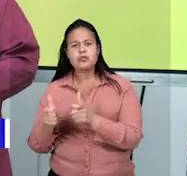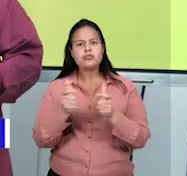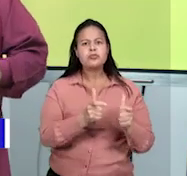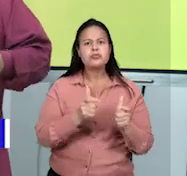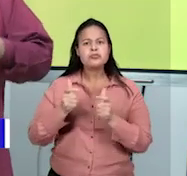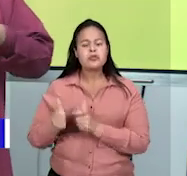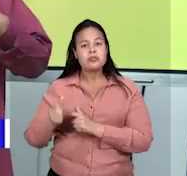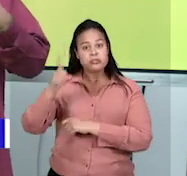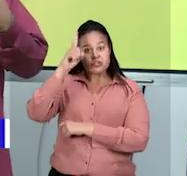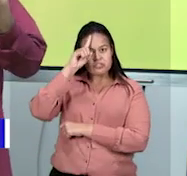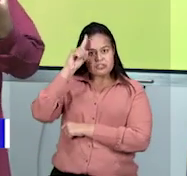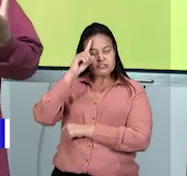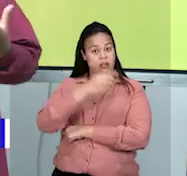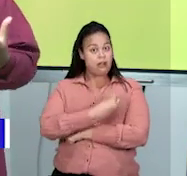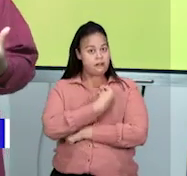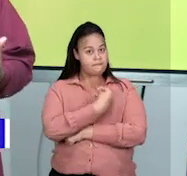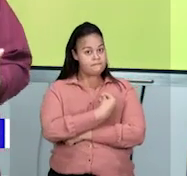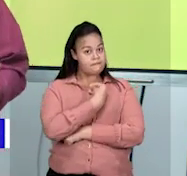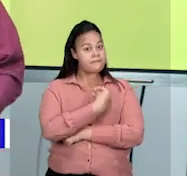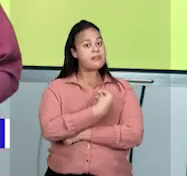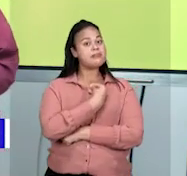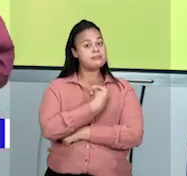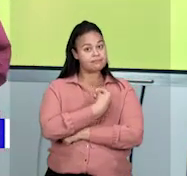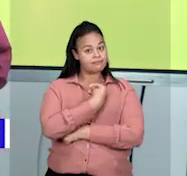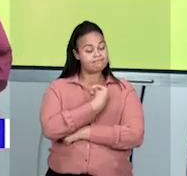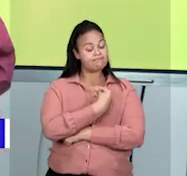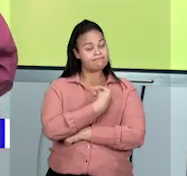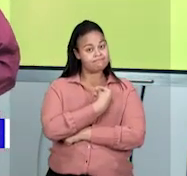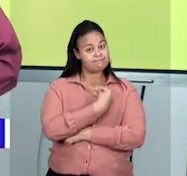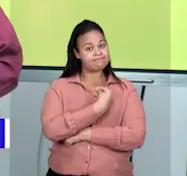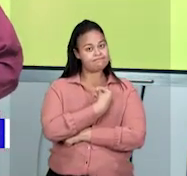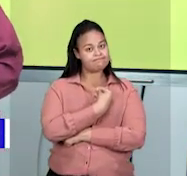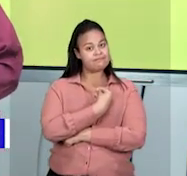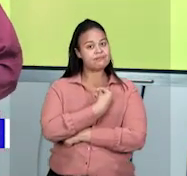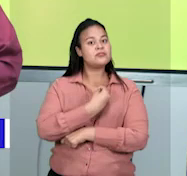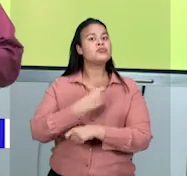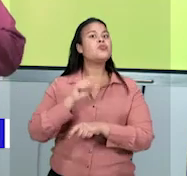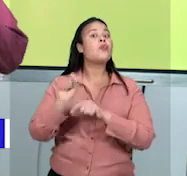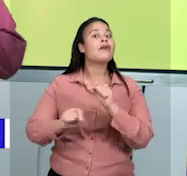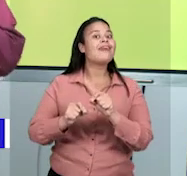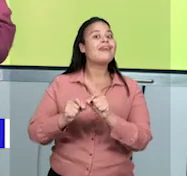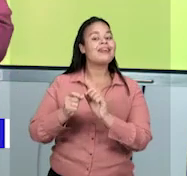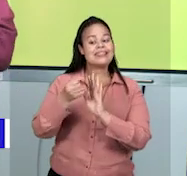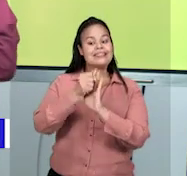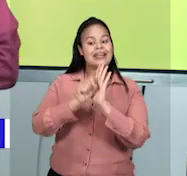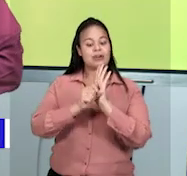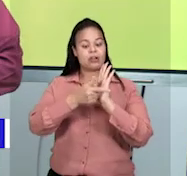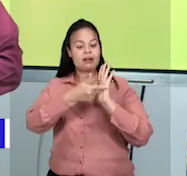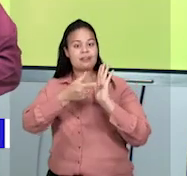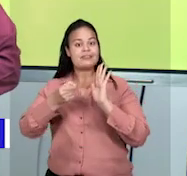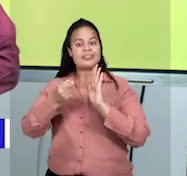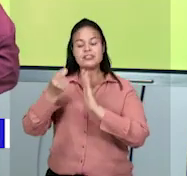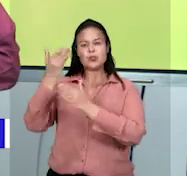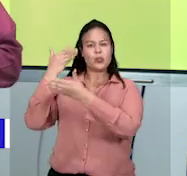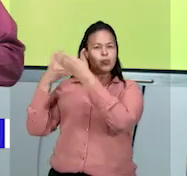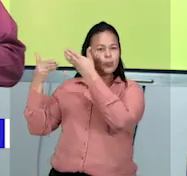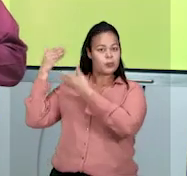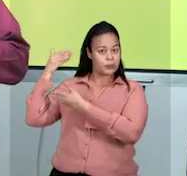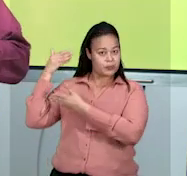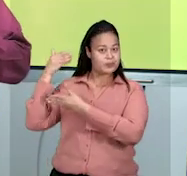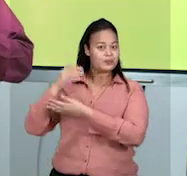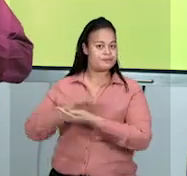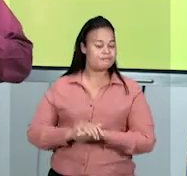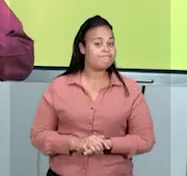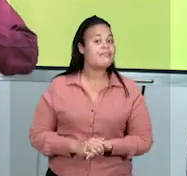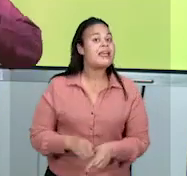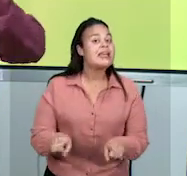hoje, ainda é bastante do século XX. Nós vamos ter no século XX o ponto